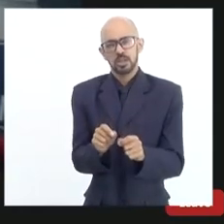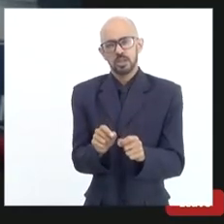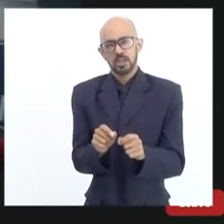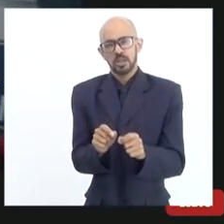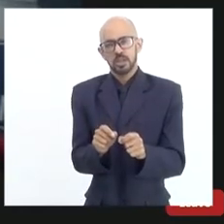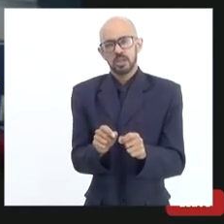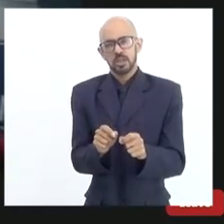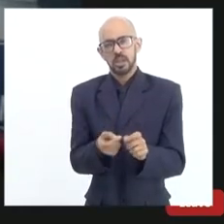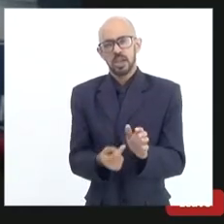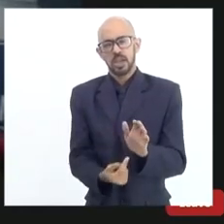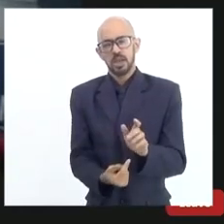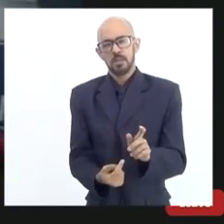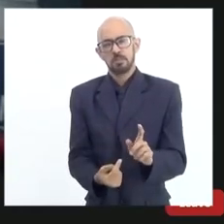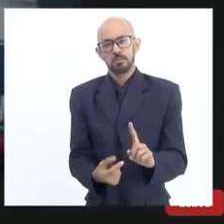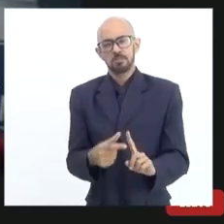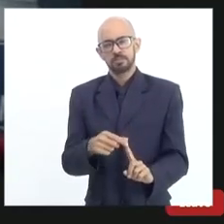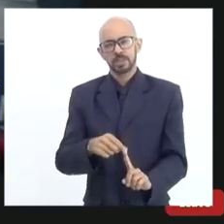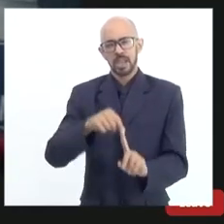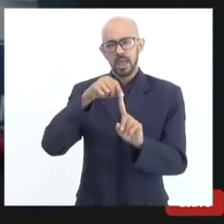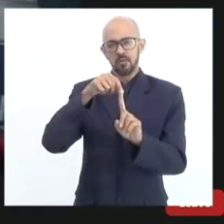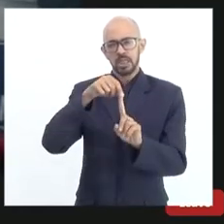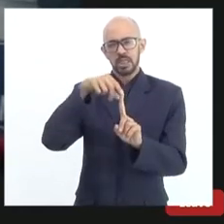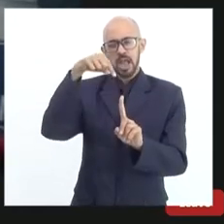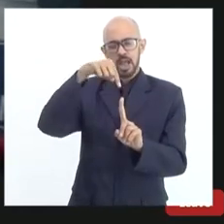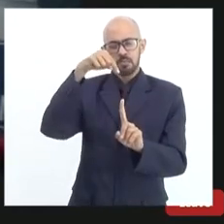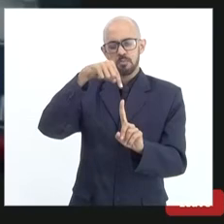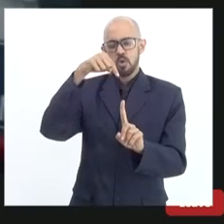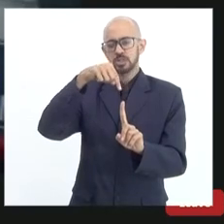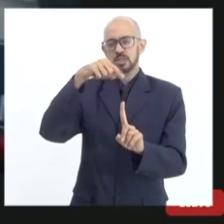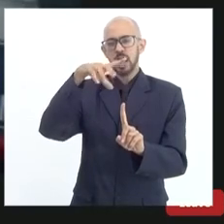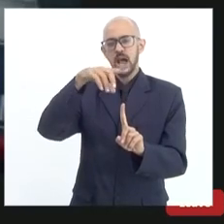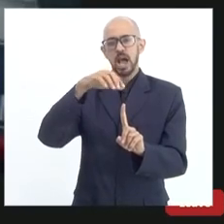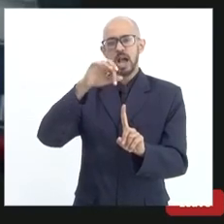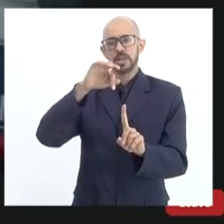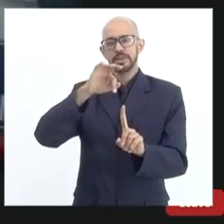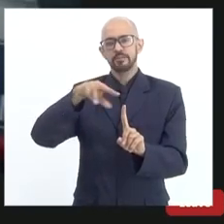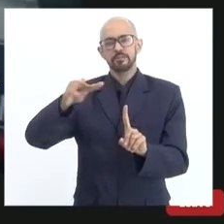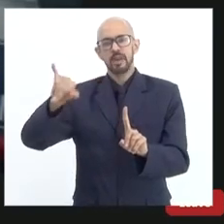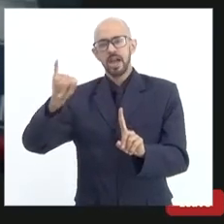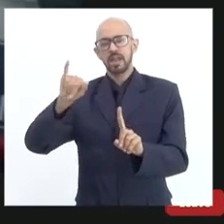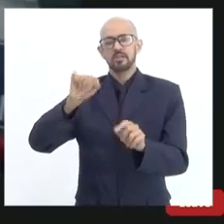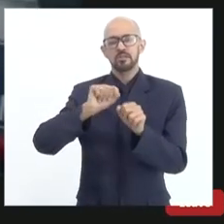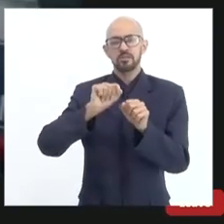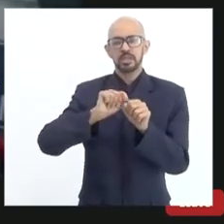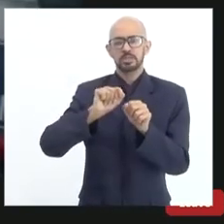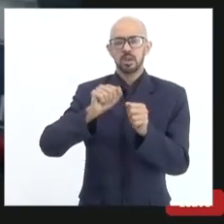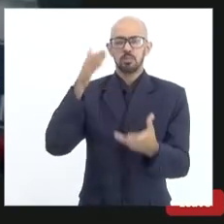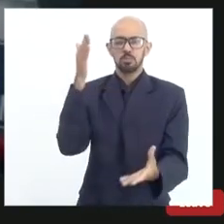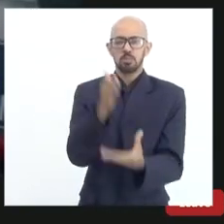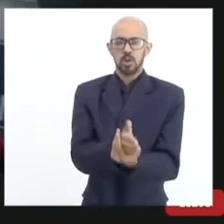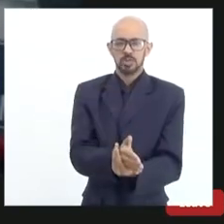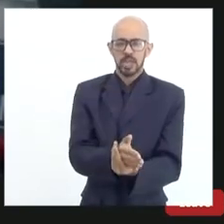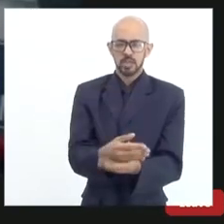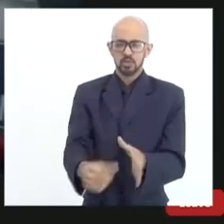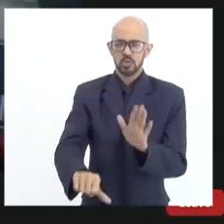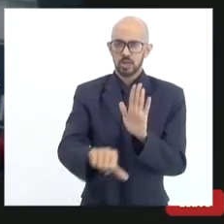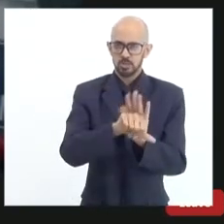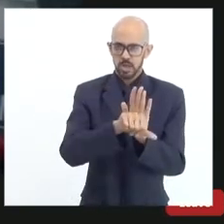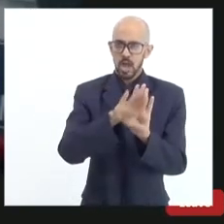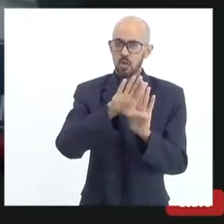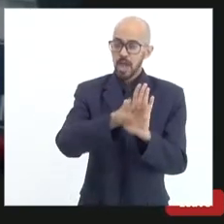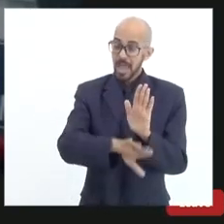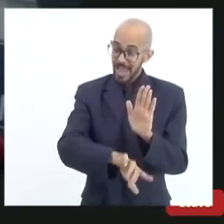colocar e levantar uma possibilidade de surgir um inquérito criminal, algo que o valha,